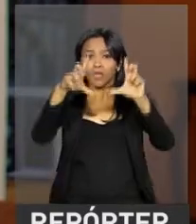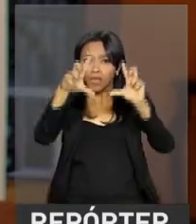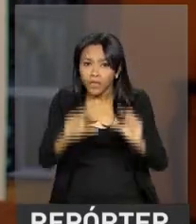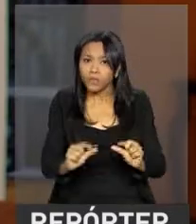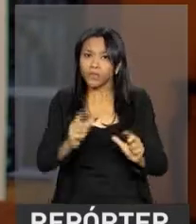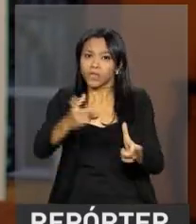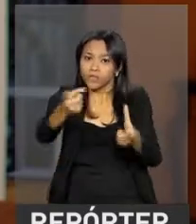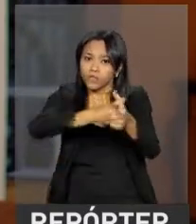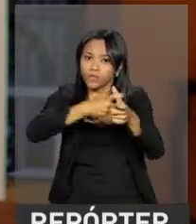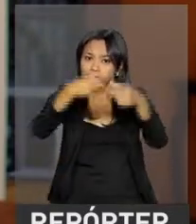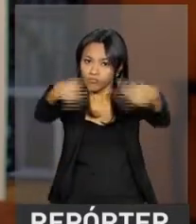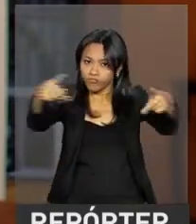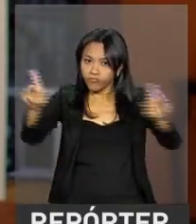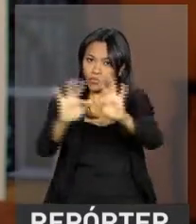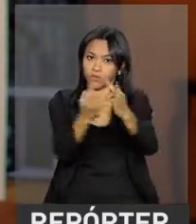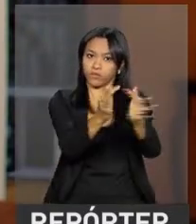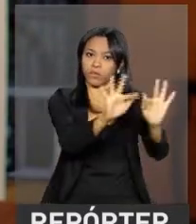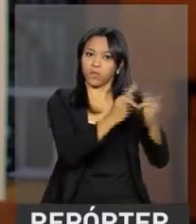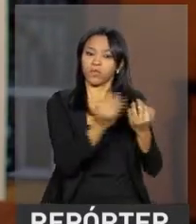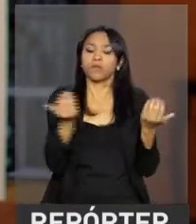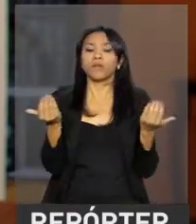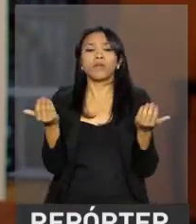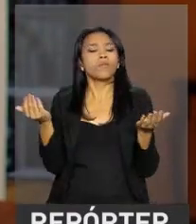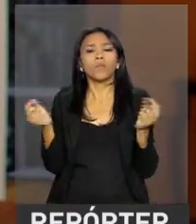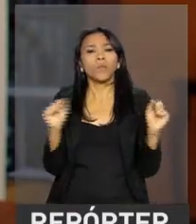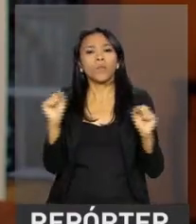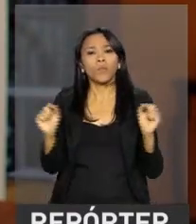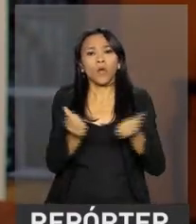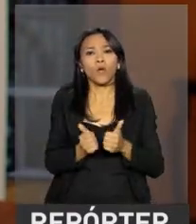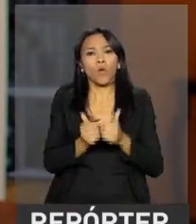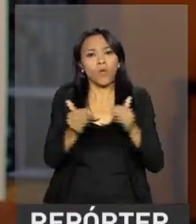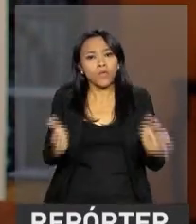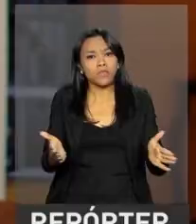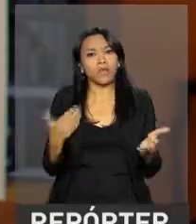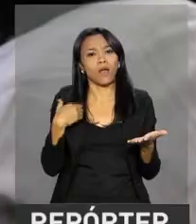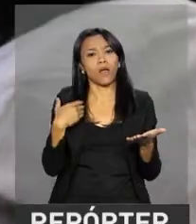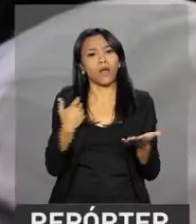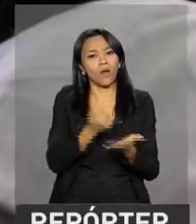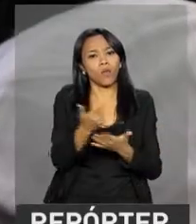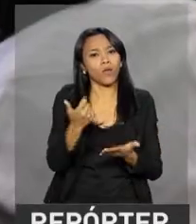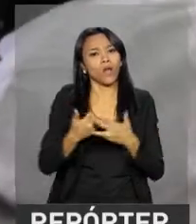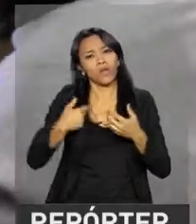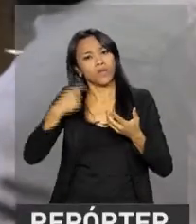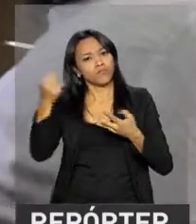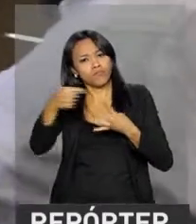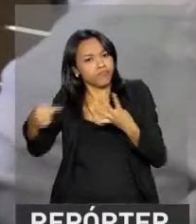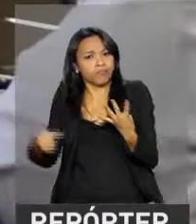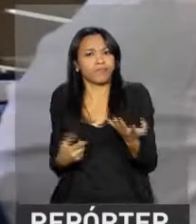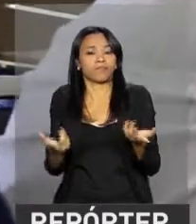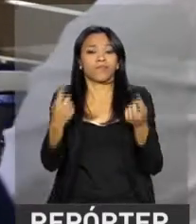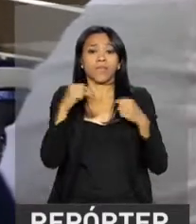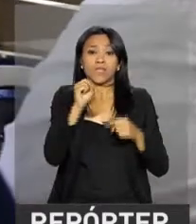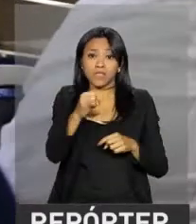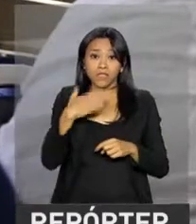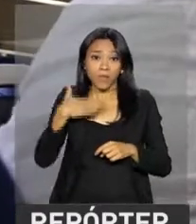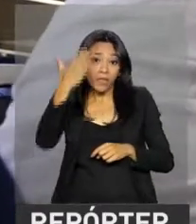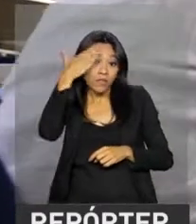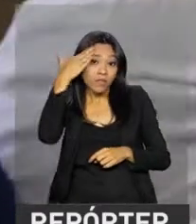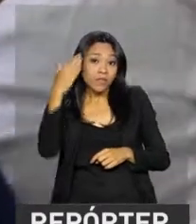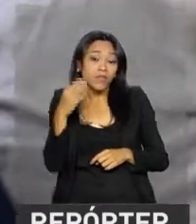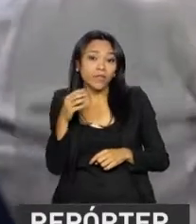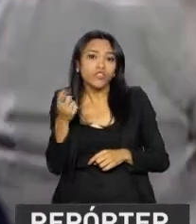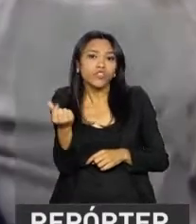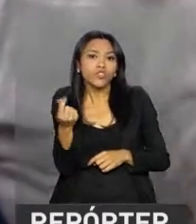para comer sanduíche a consumir e investir novamente para saber c tem saldo no pis pasep os